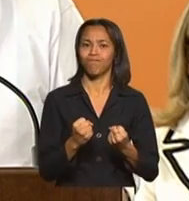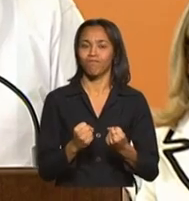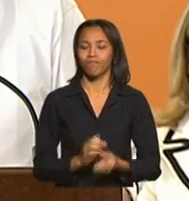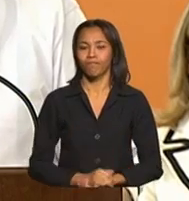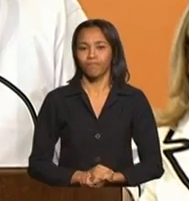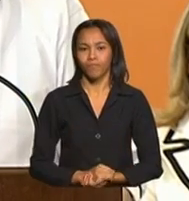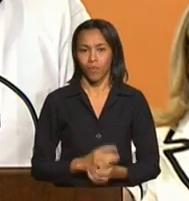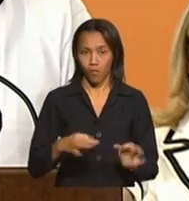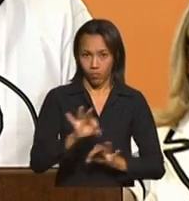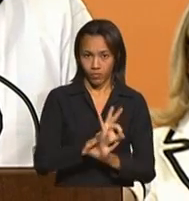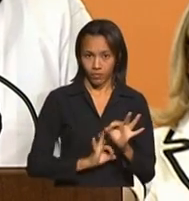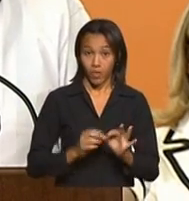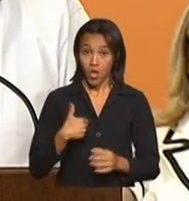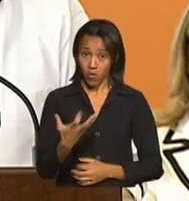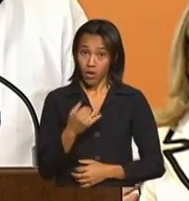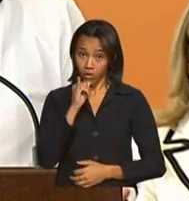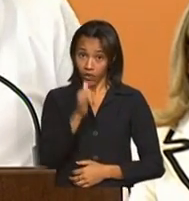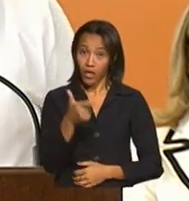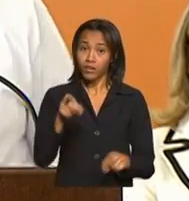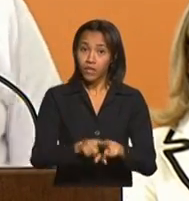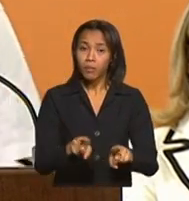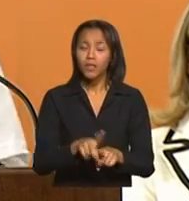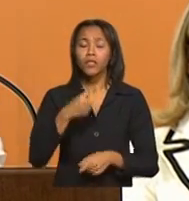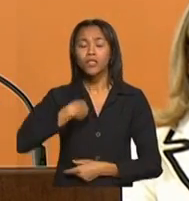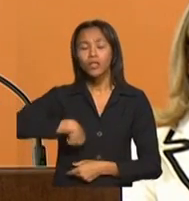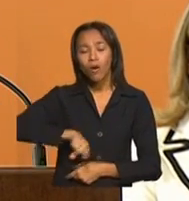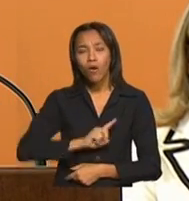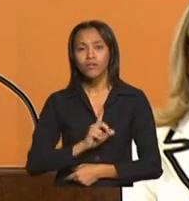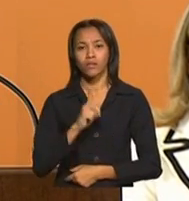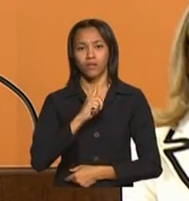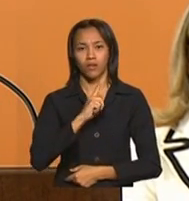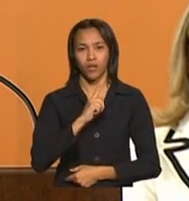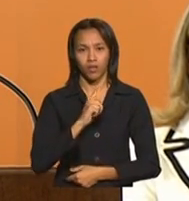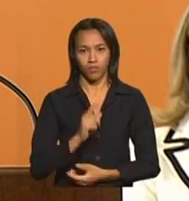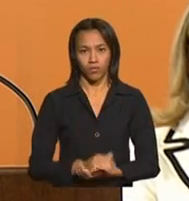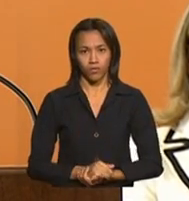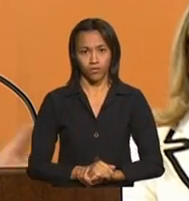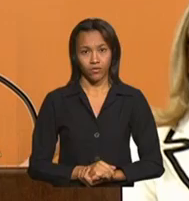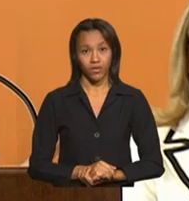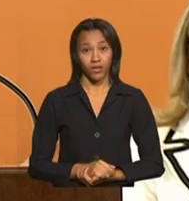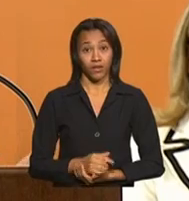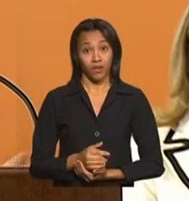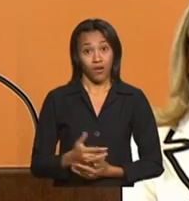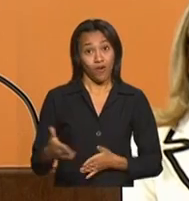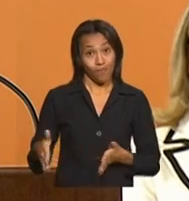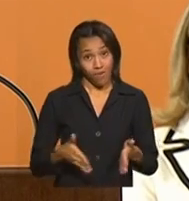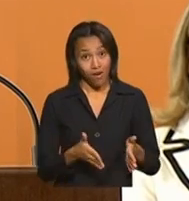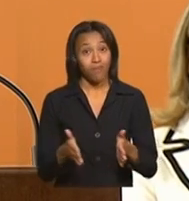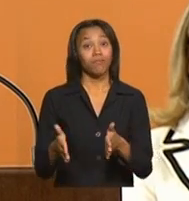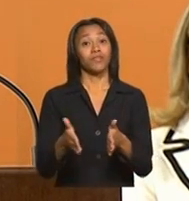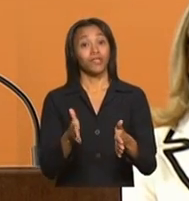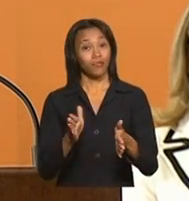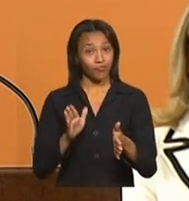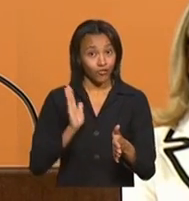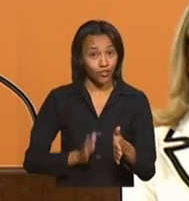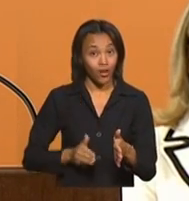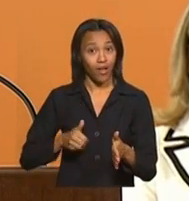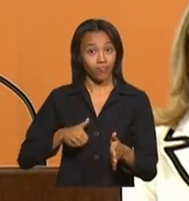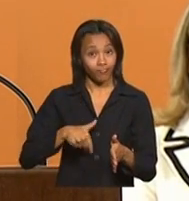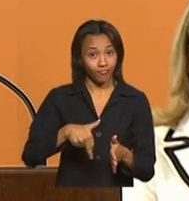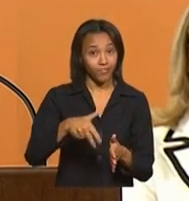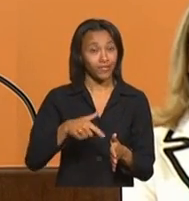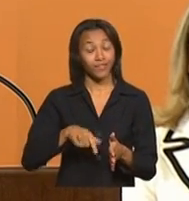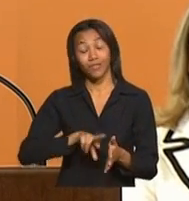Eu queria destacar que nós temos um caminho percorrido até aqui, né? Eu acho